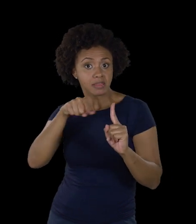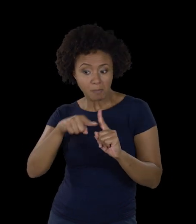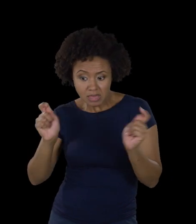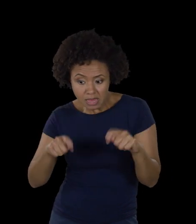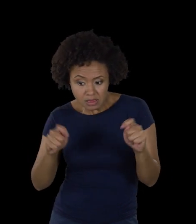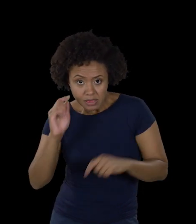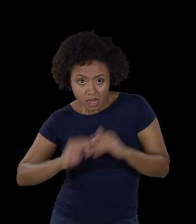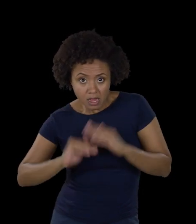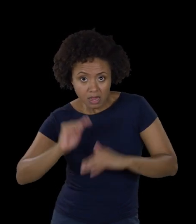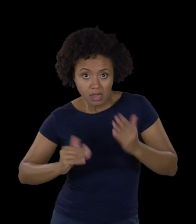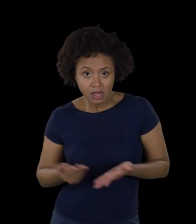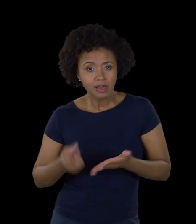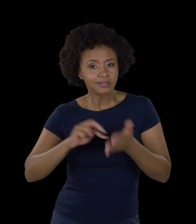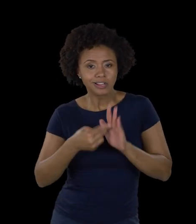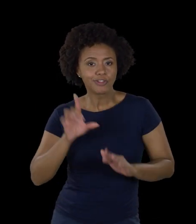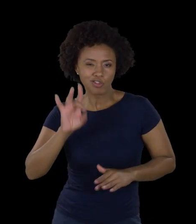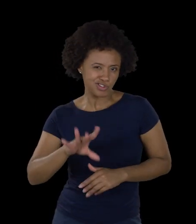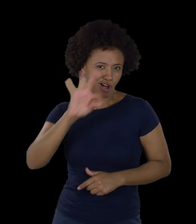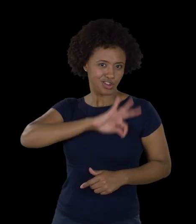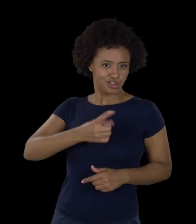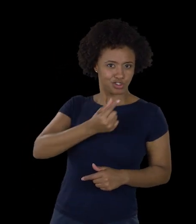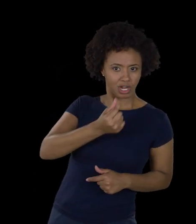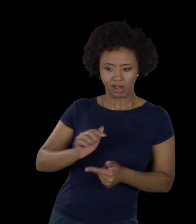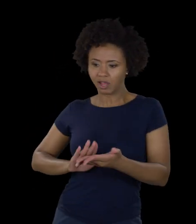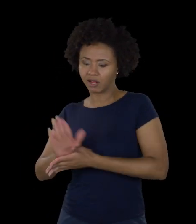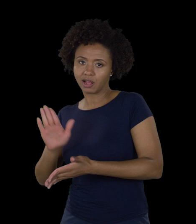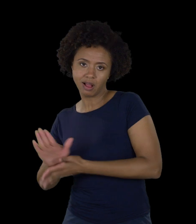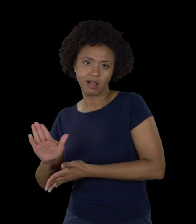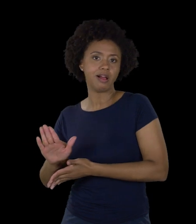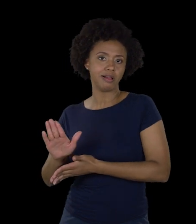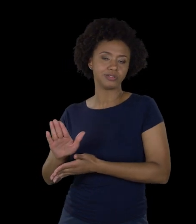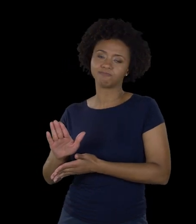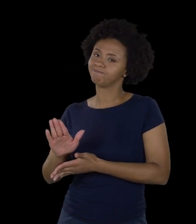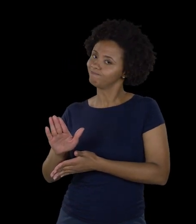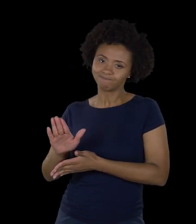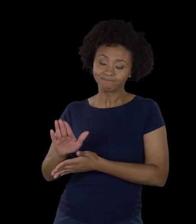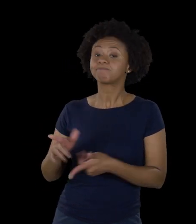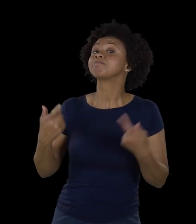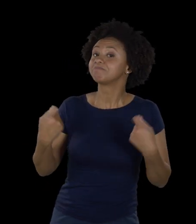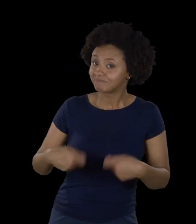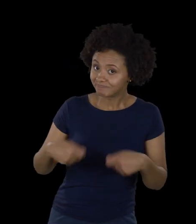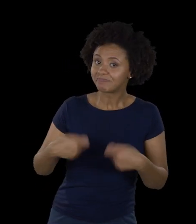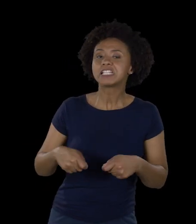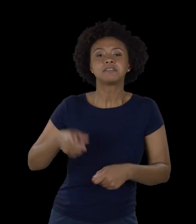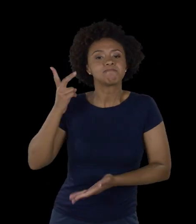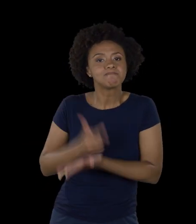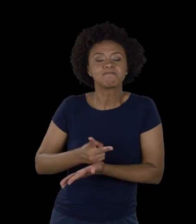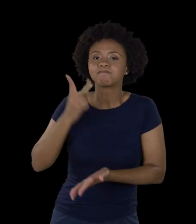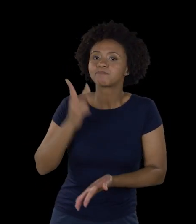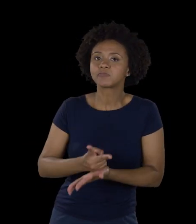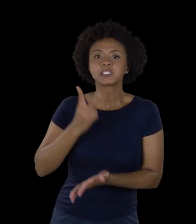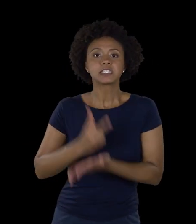a mim muito além de dados sobre receitas, gastos, e você precisa estar procurando sempre